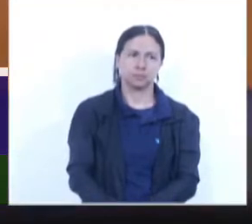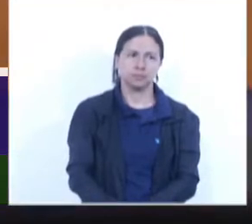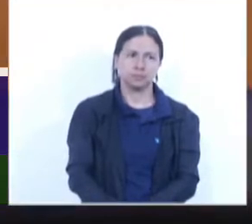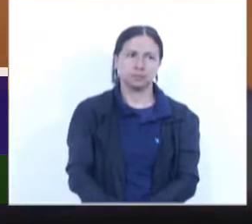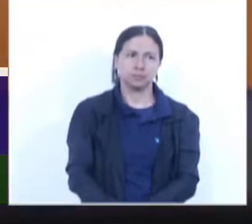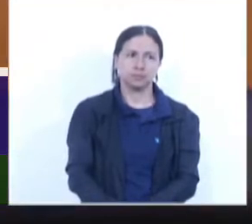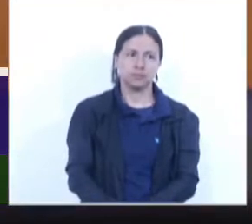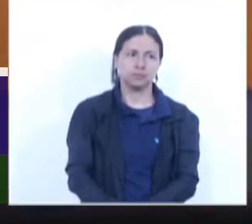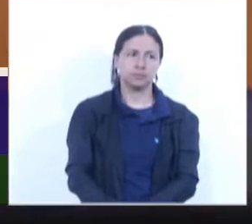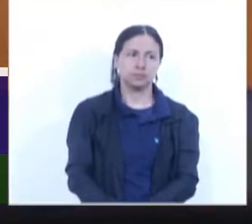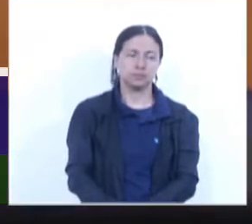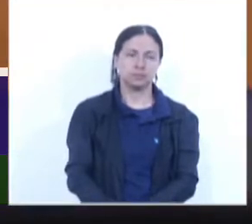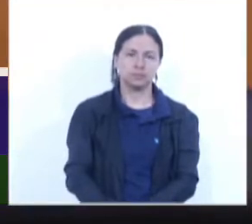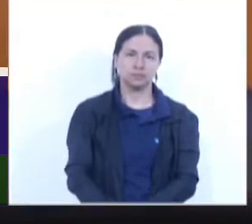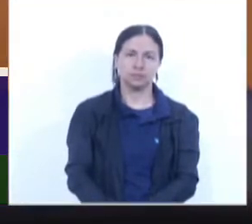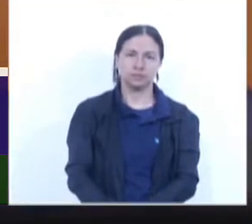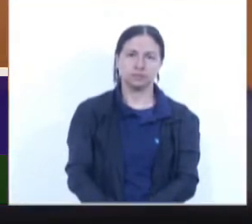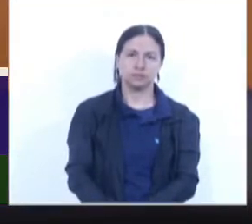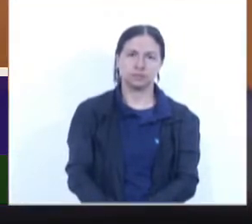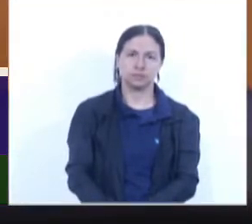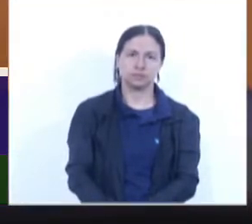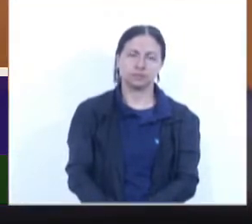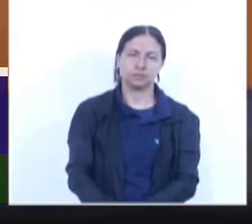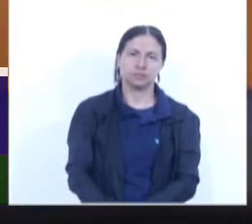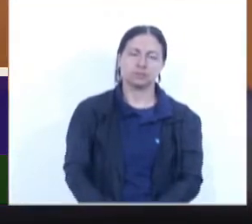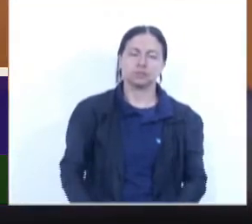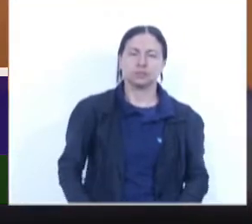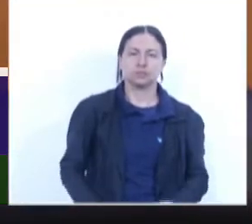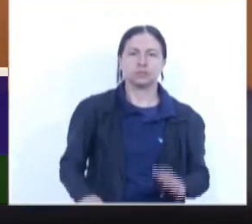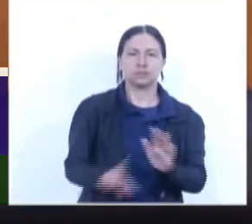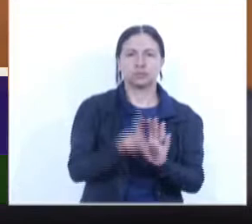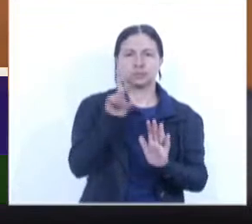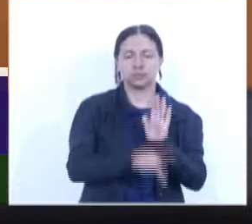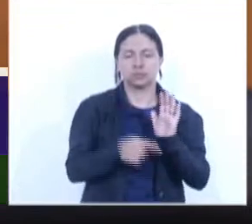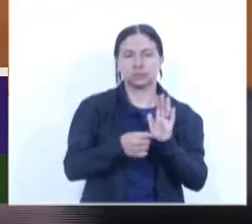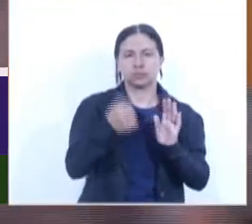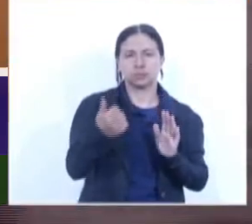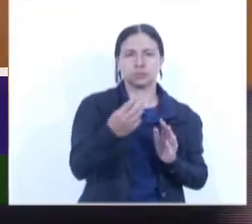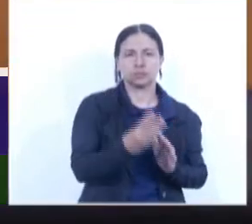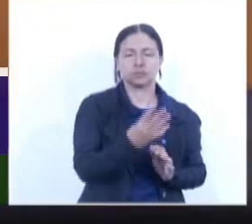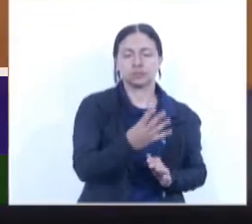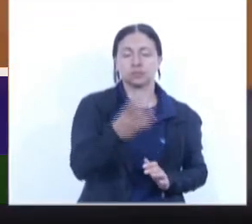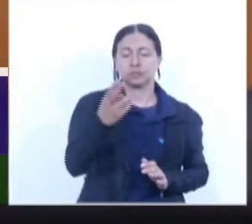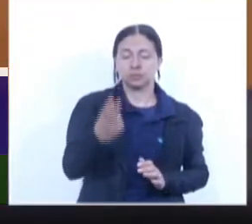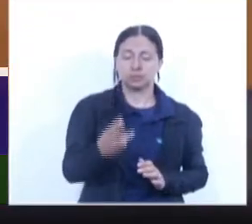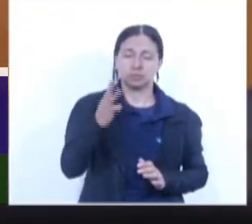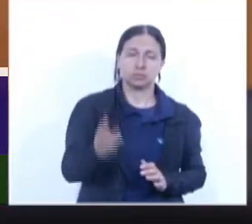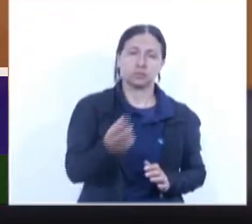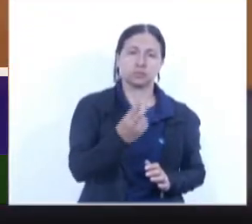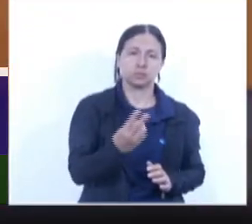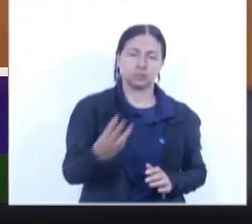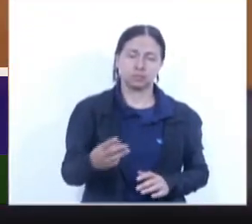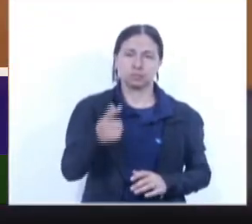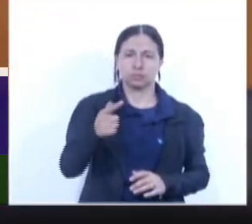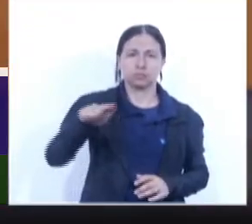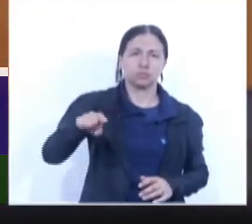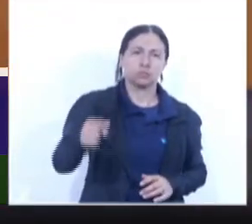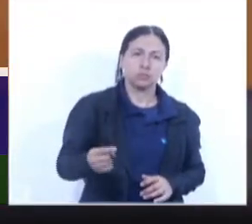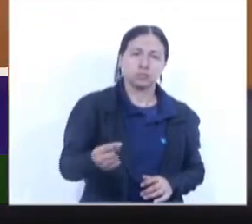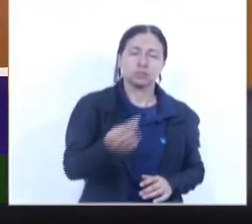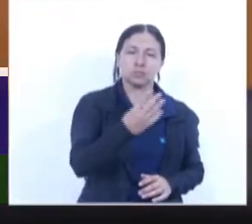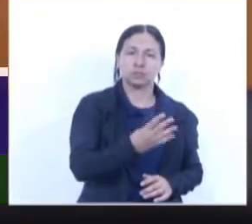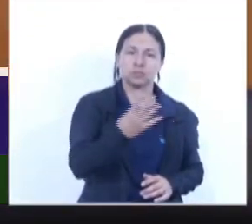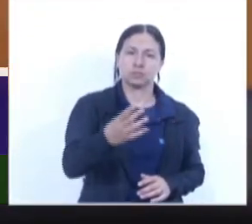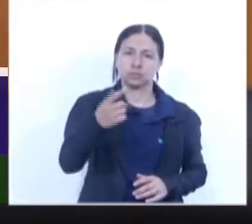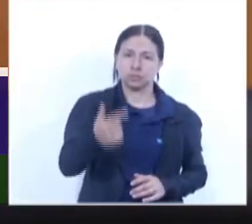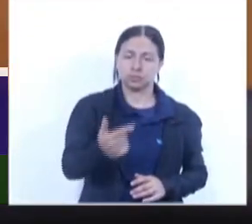projeto de lei ordinário 1343/23 que altera a lei 7.742 e 28